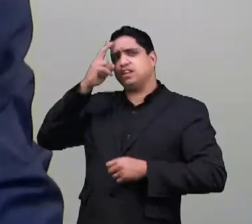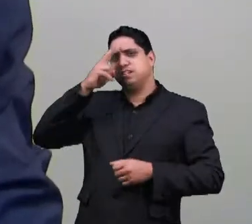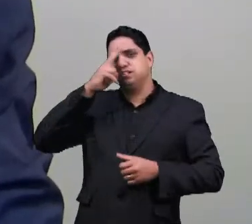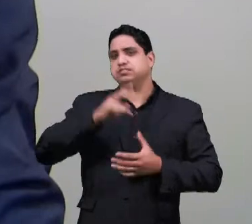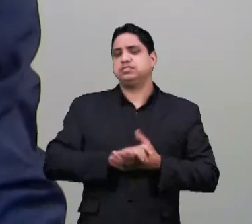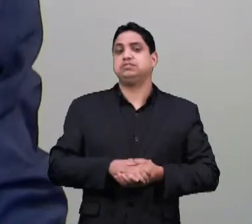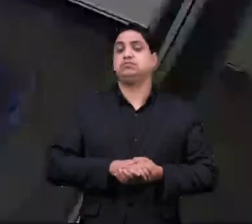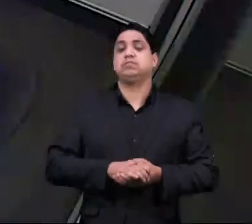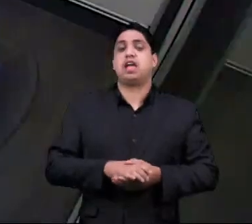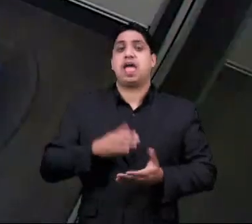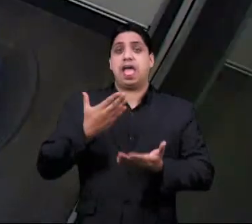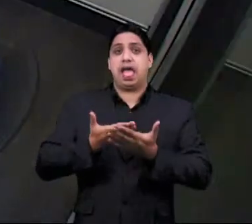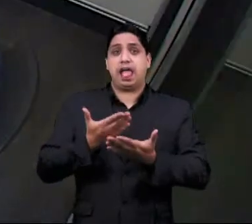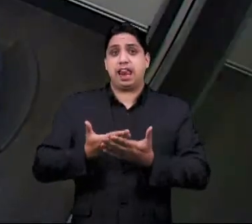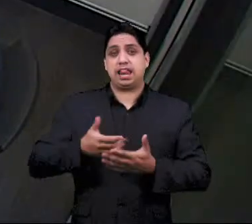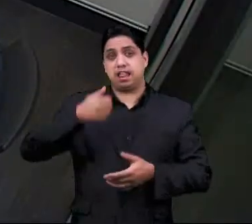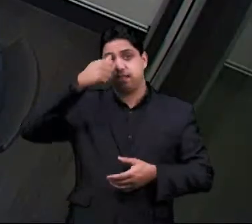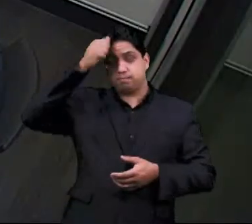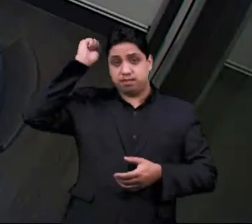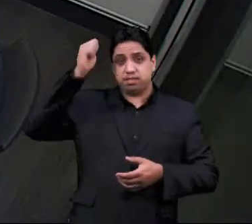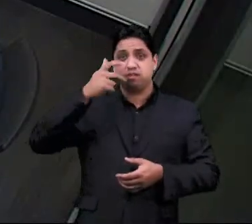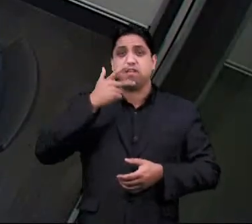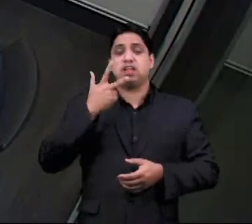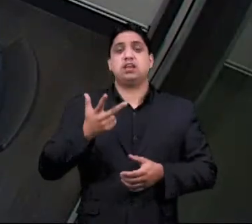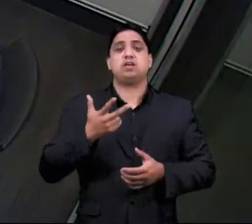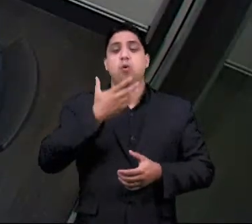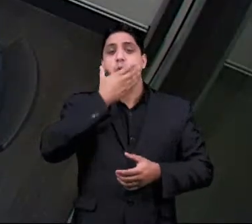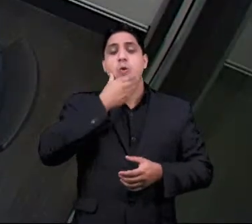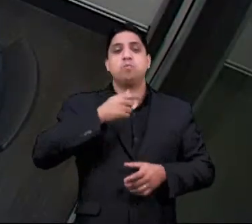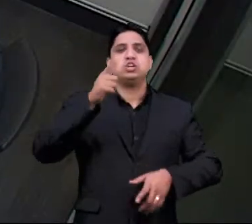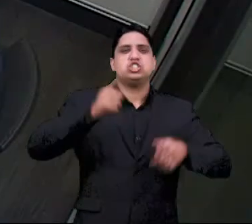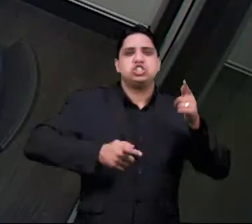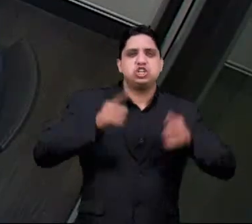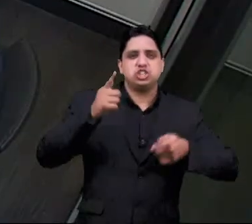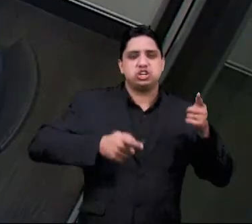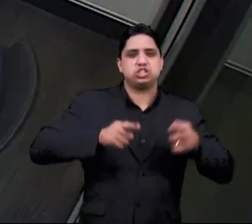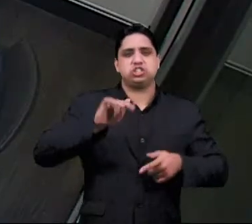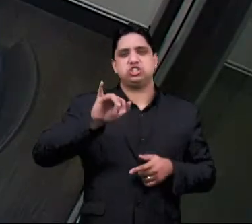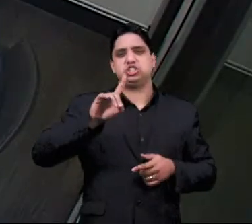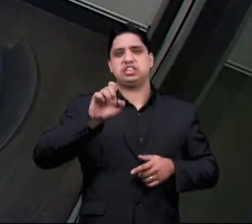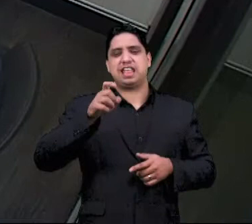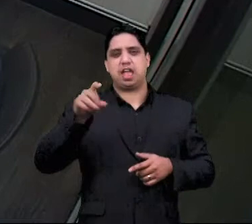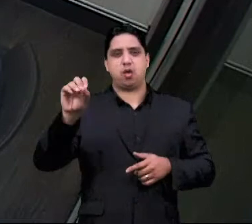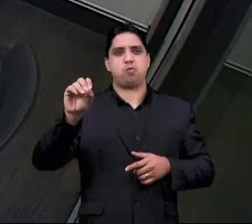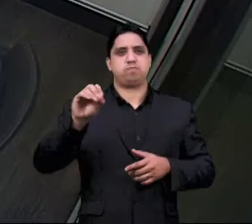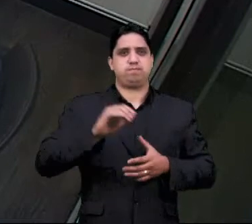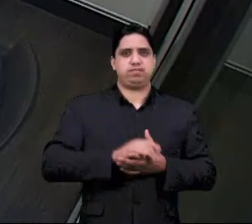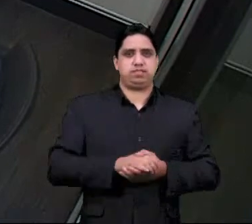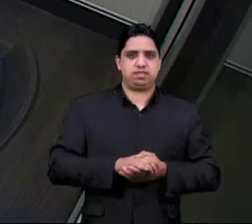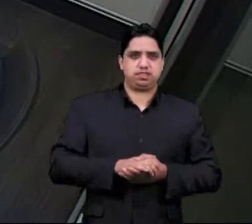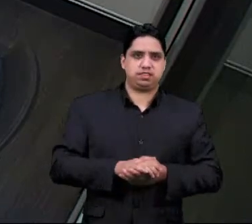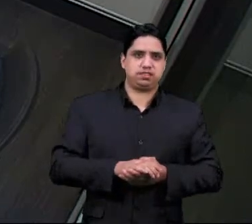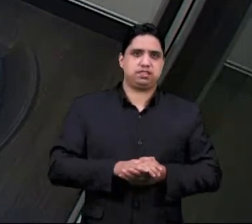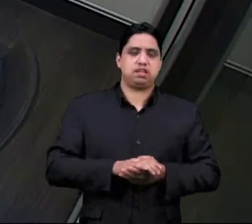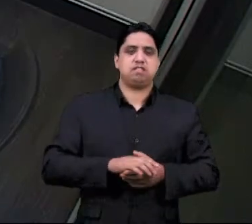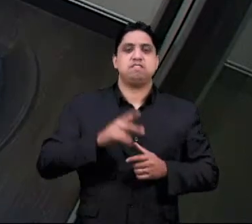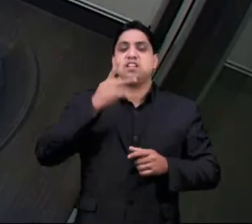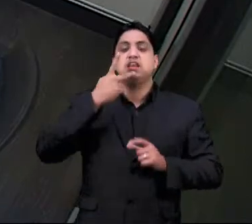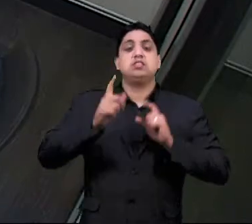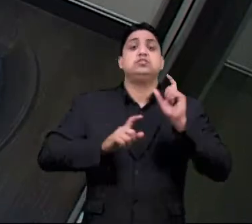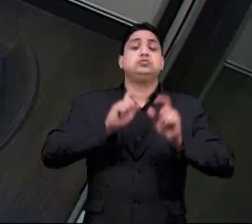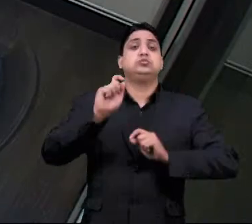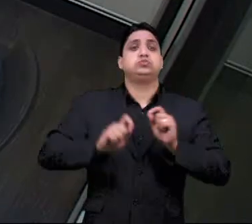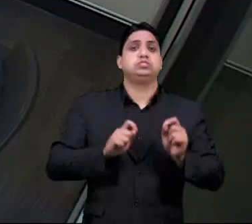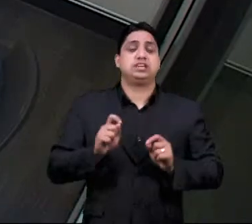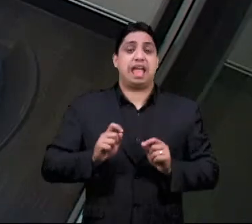você estava dando, Amadeu, sobre Gideão, e que usava essa expressão retroalimentação, né? O corpo, a